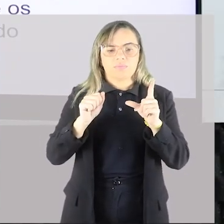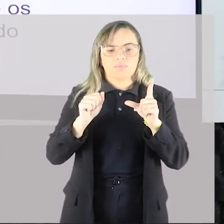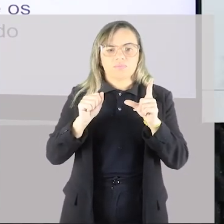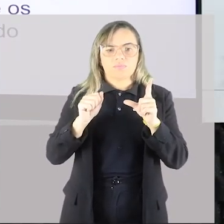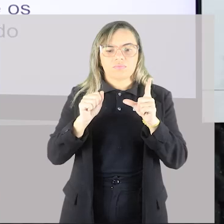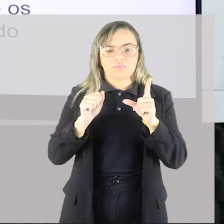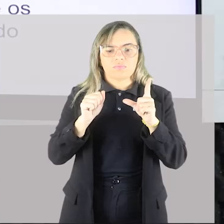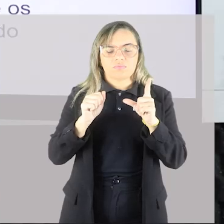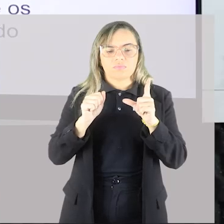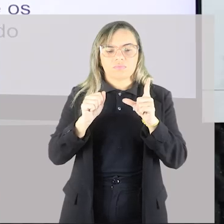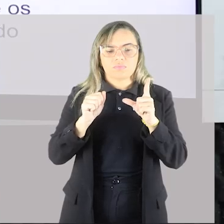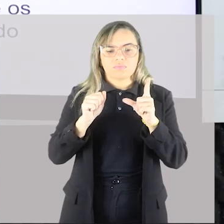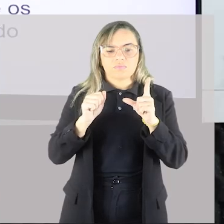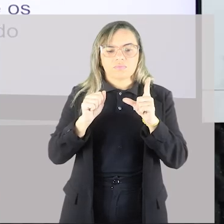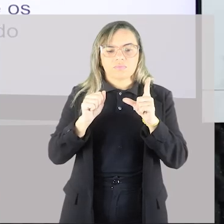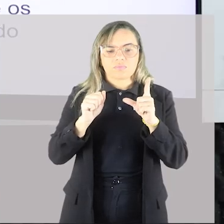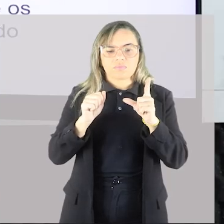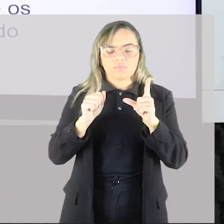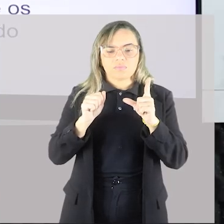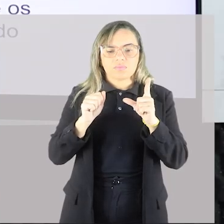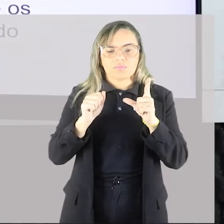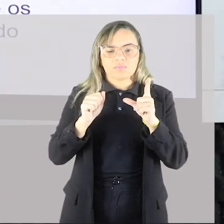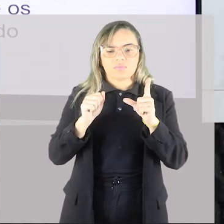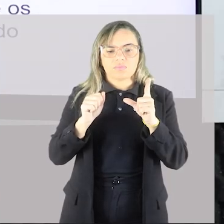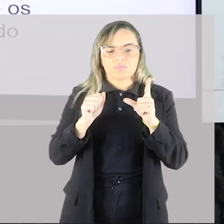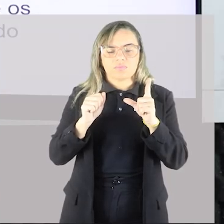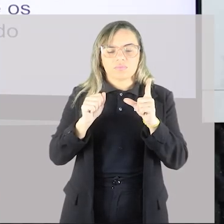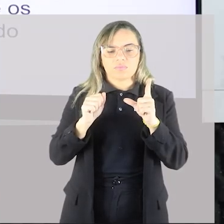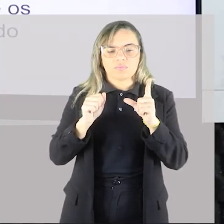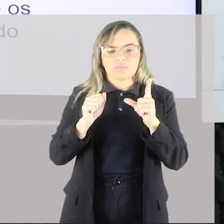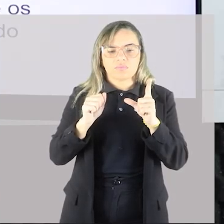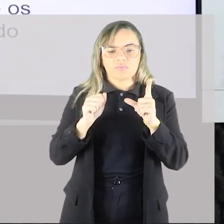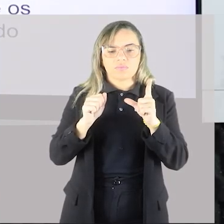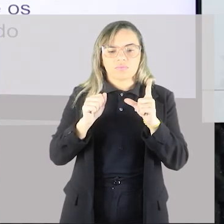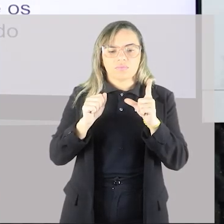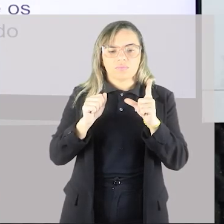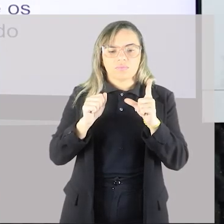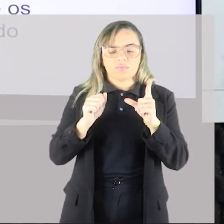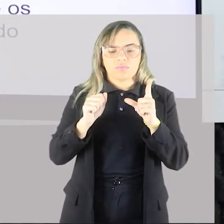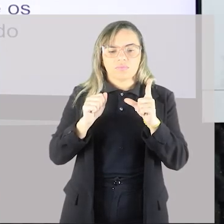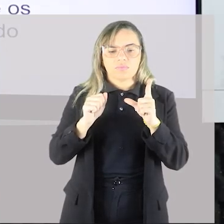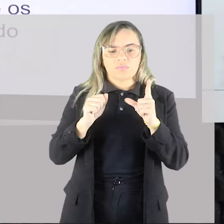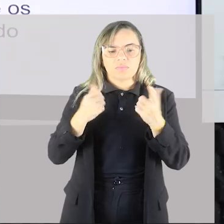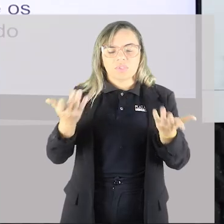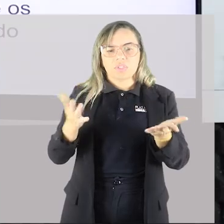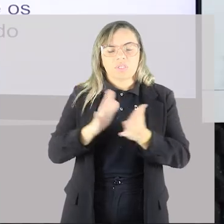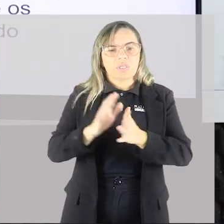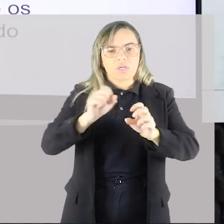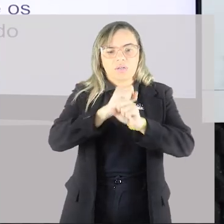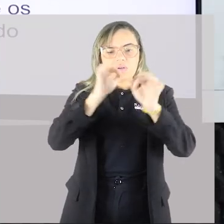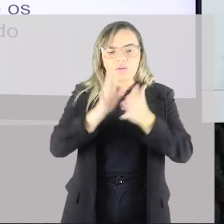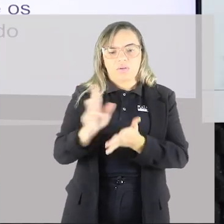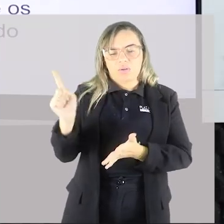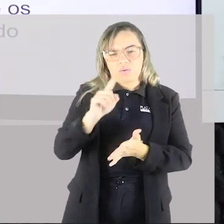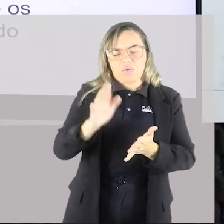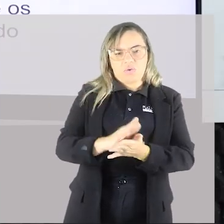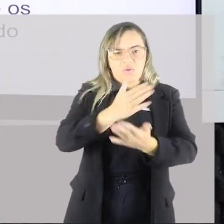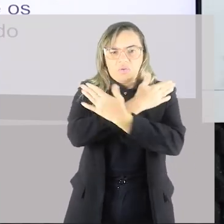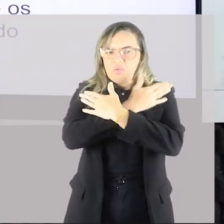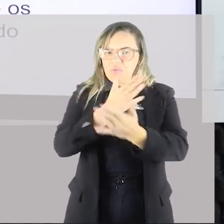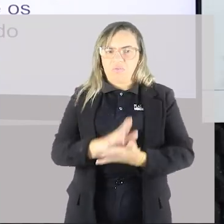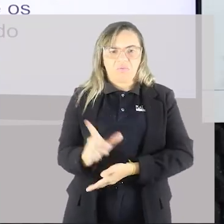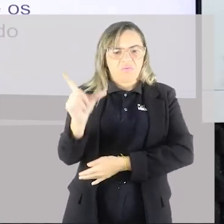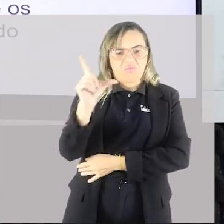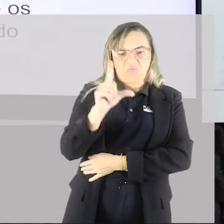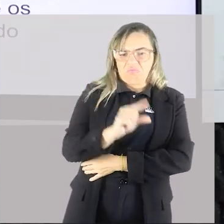avanço tecnológico, o desemprego foi reduzido, os sindicatos foram fortalecidos, obviamente que não, desemprego não é reduzido e